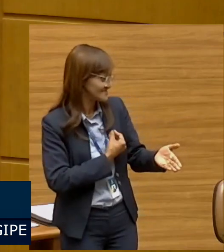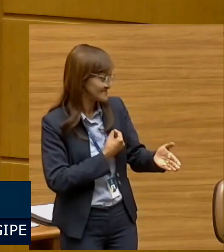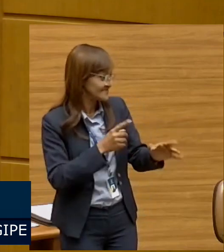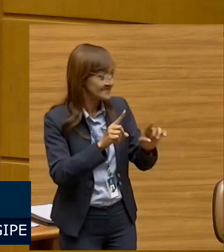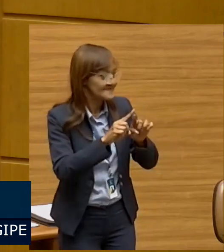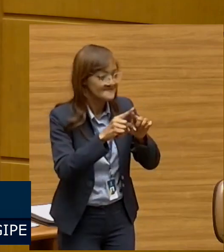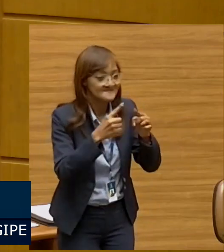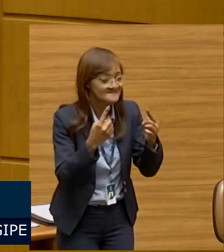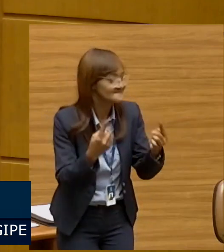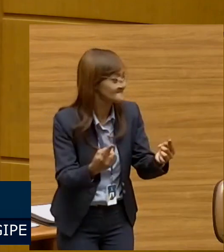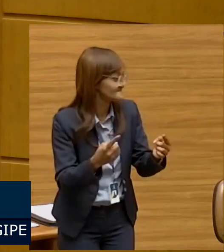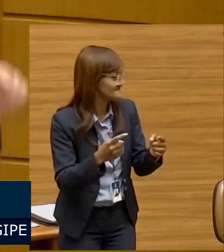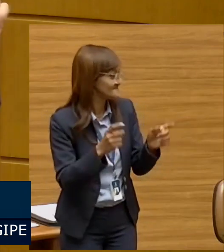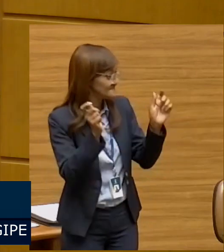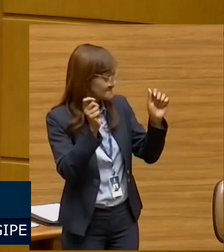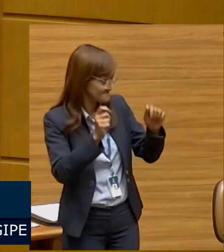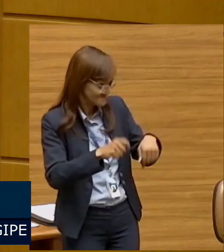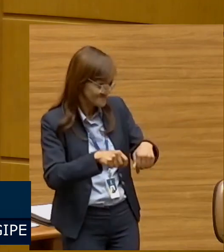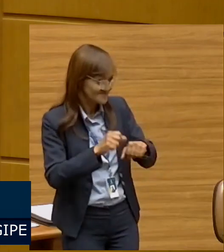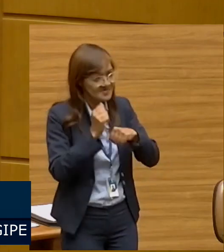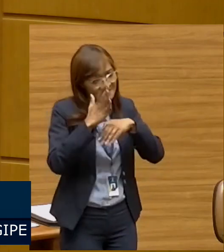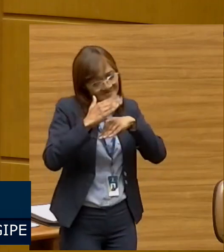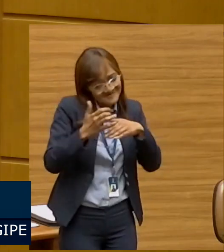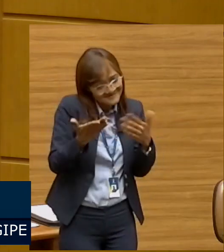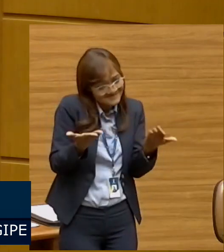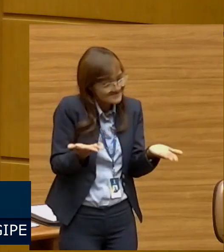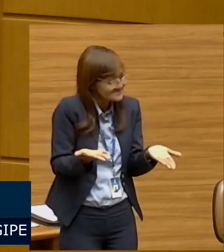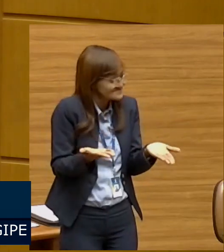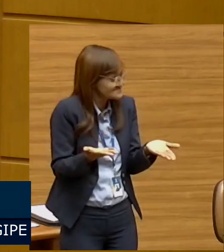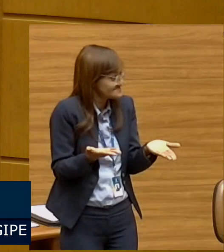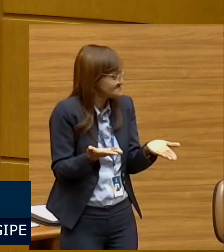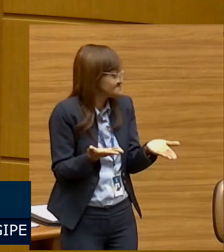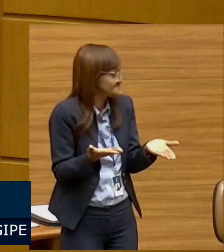é muito caríssimo a gente falar sobre isso, né?